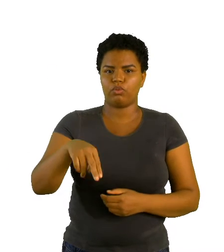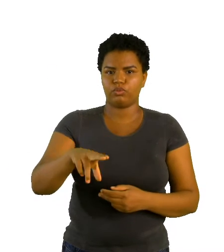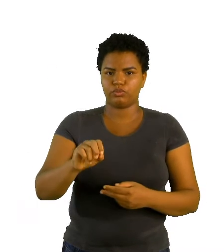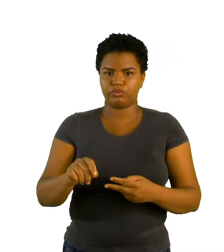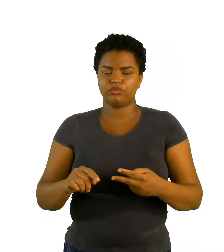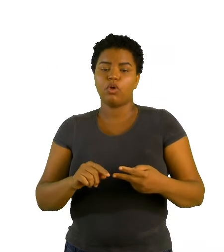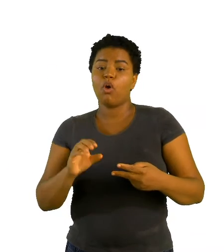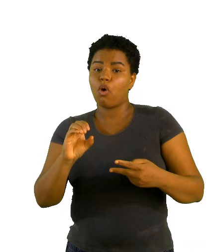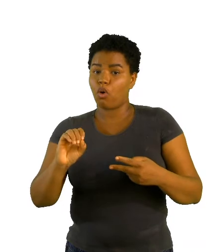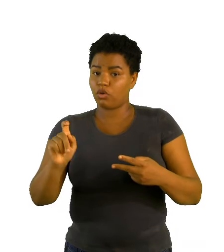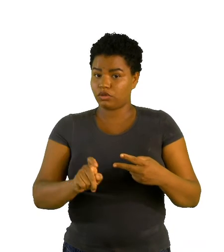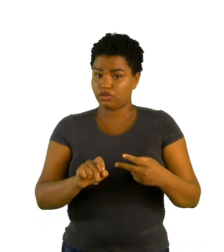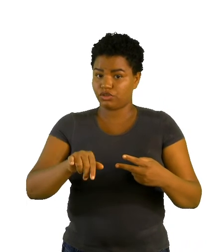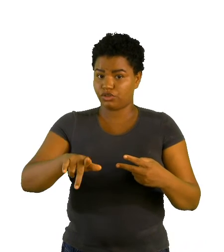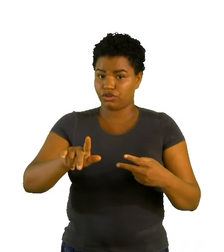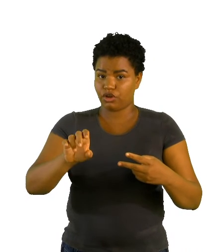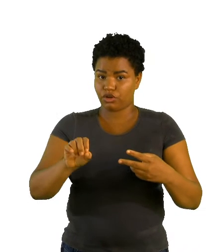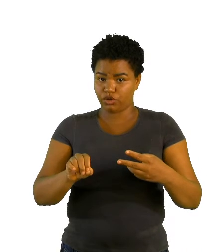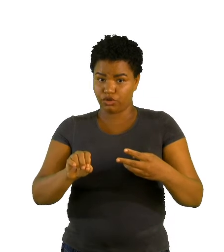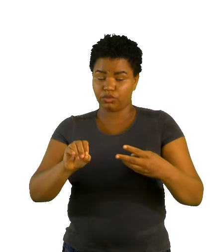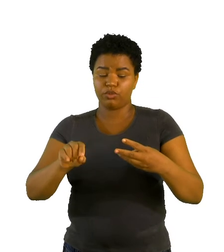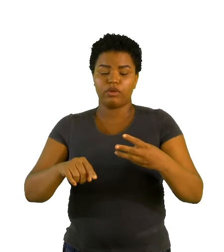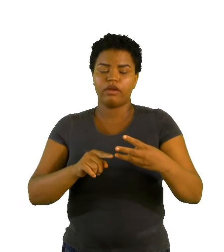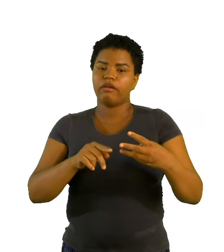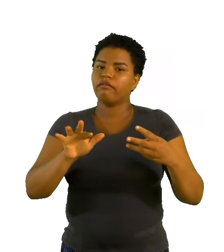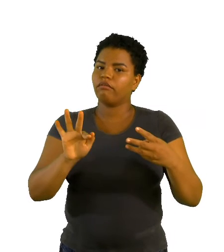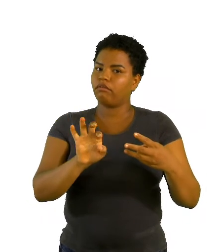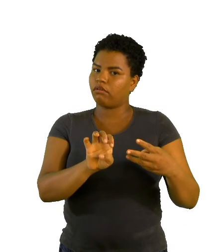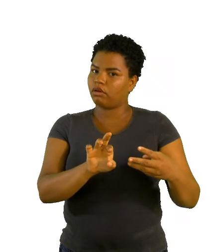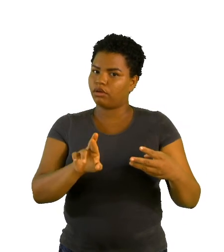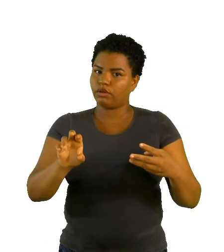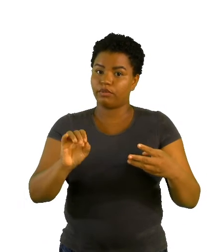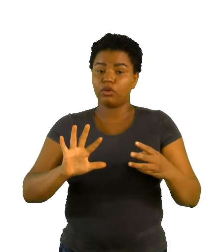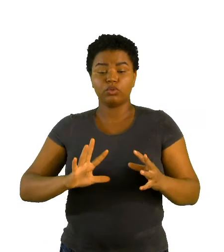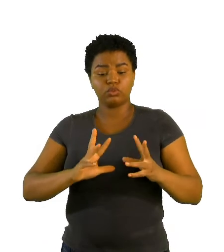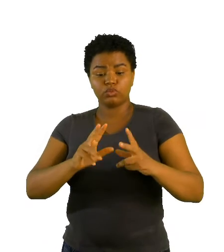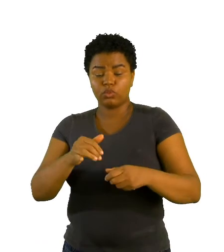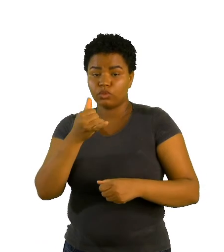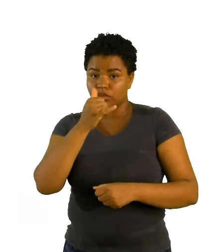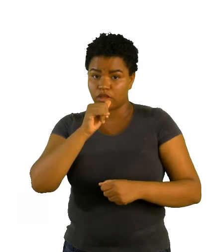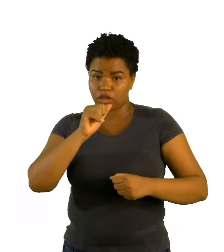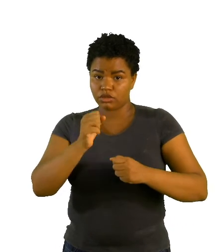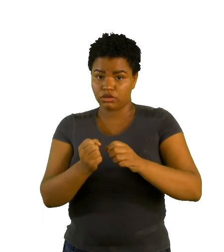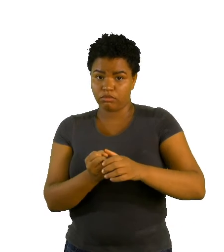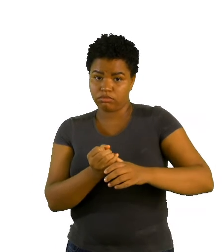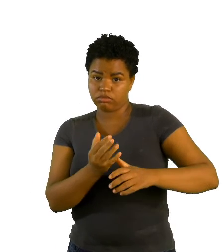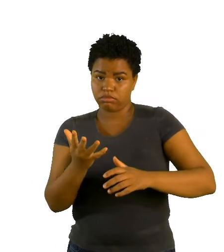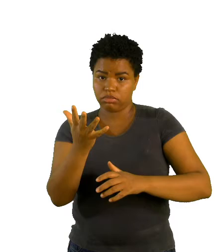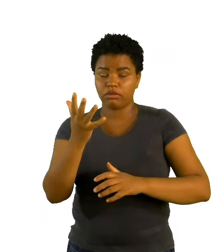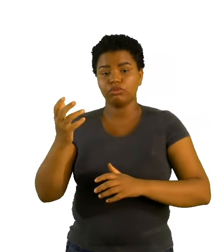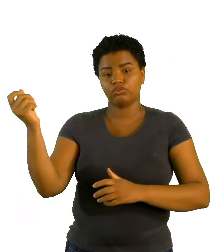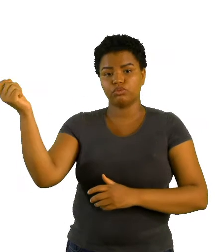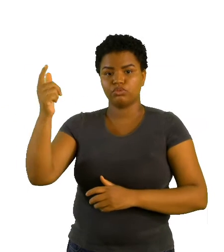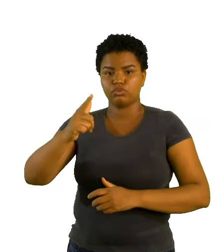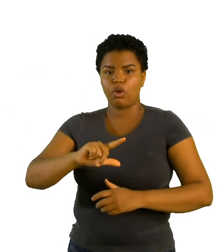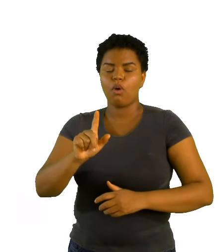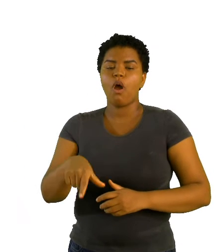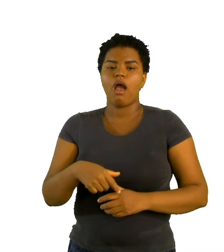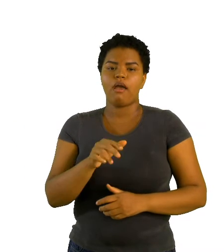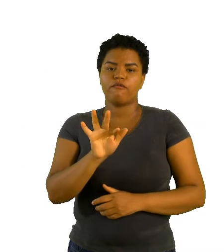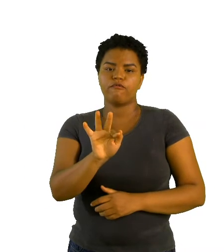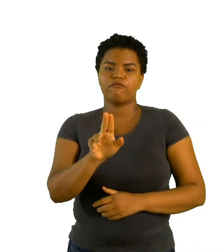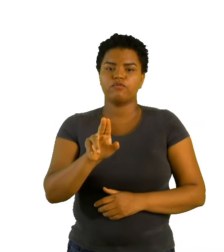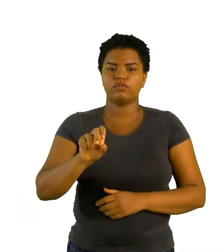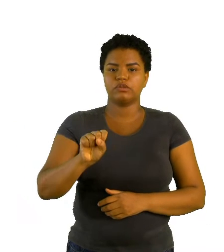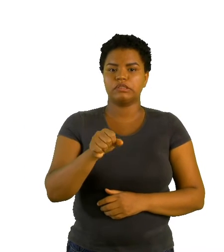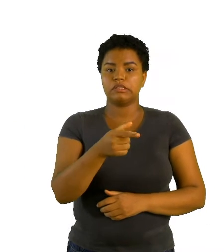e ferro. Toda energia liberada pelo Sol vem de um processo chamado fusão nuclear. É